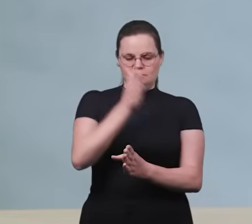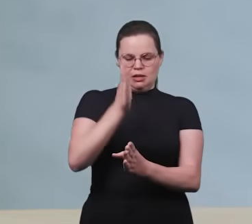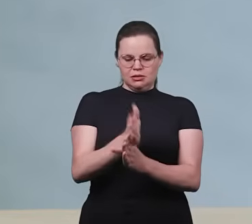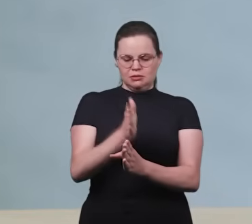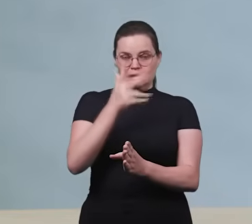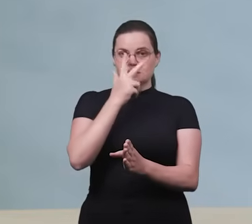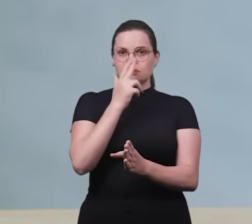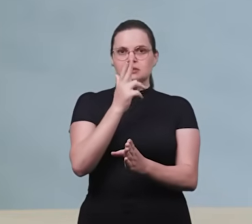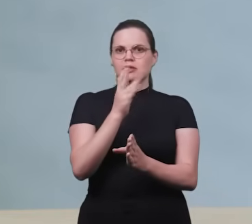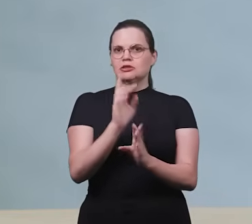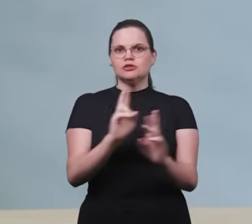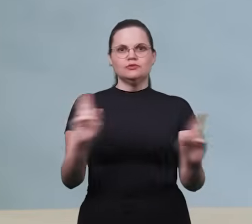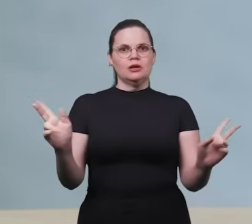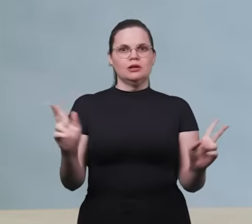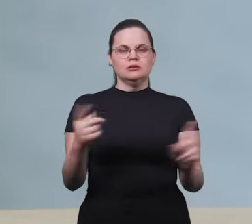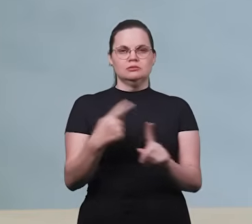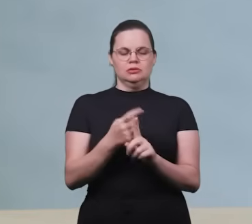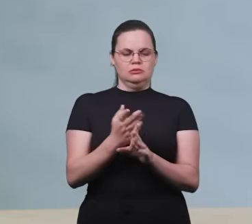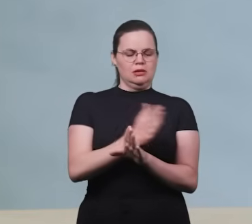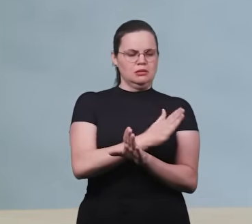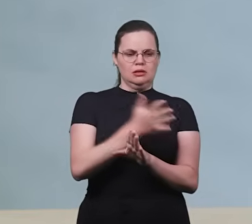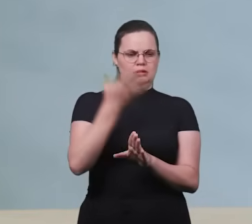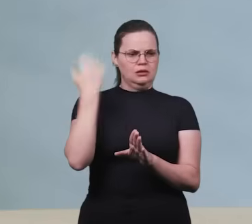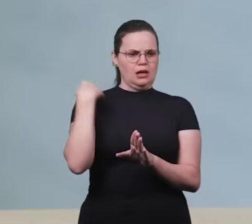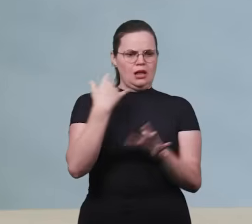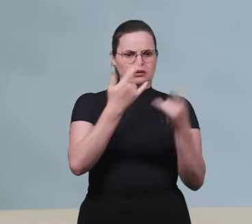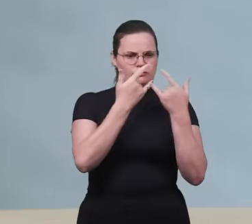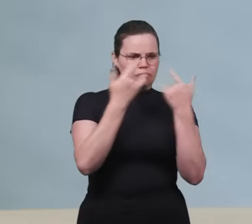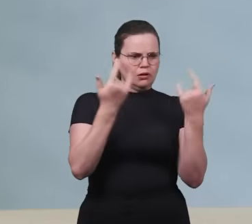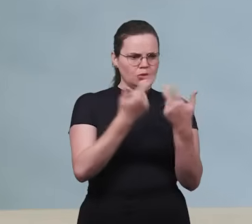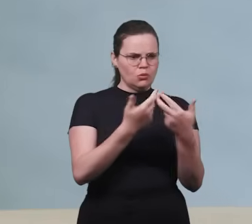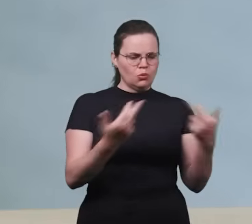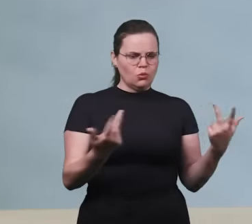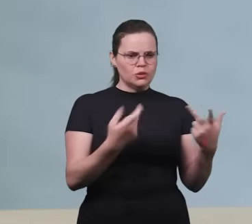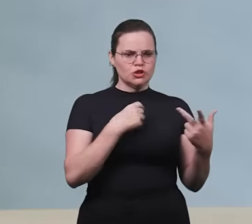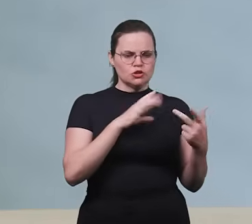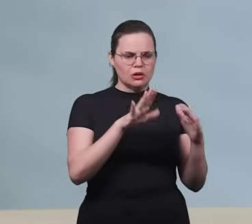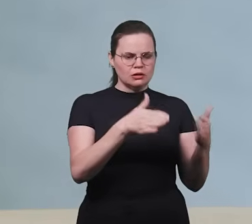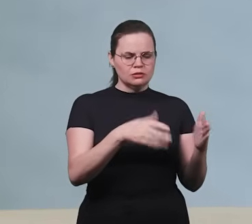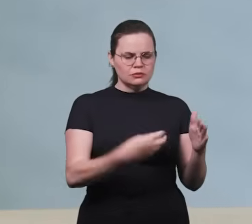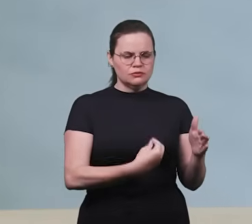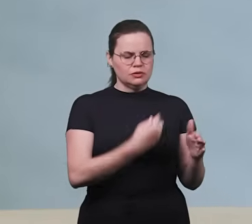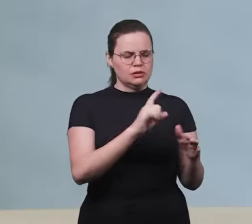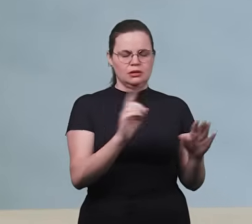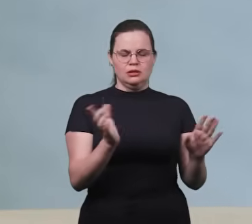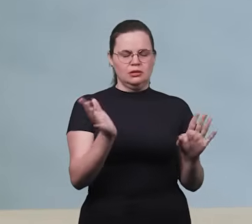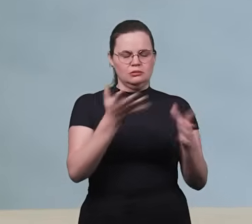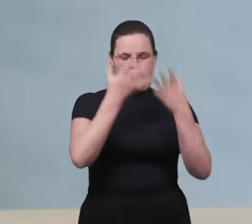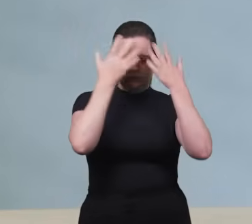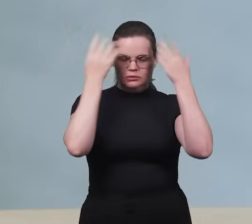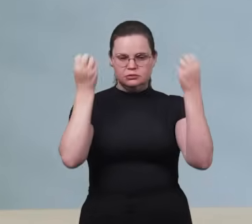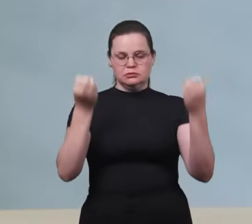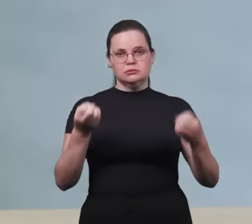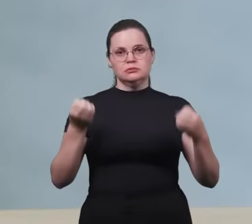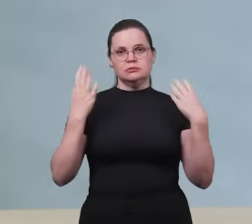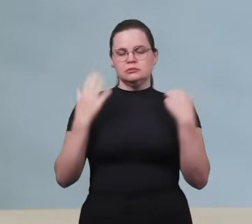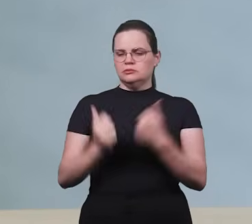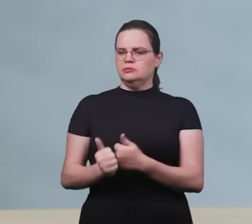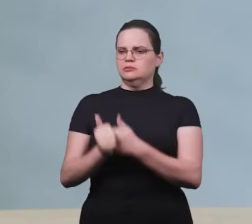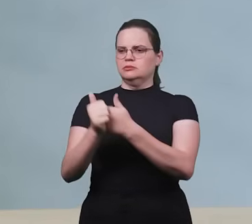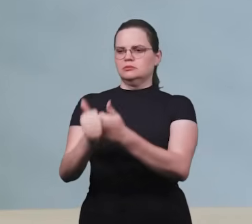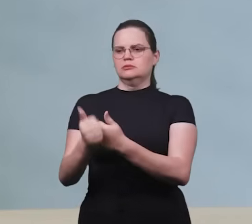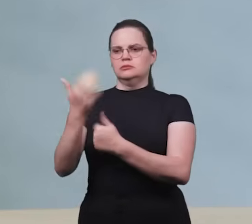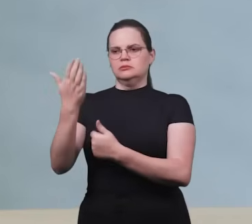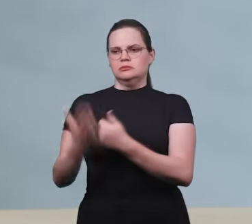um romper com essas seguranças terrenas, com aquilo que é material, e segue de fato